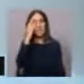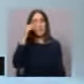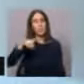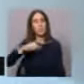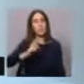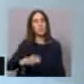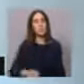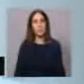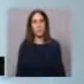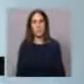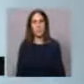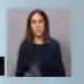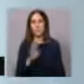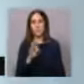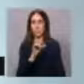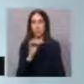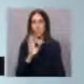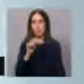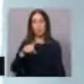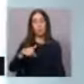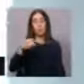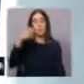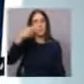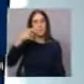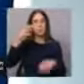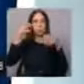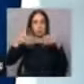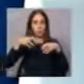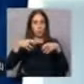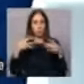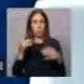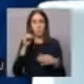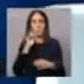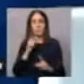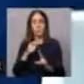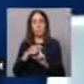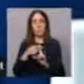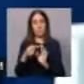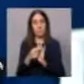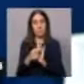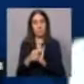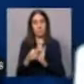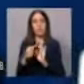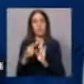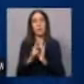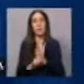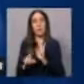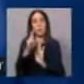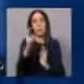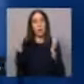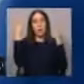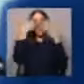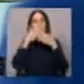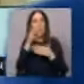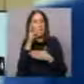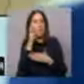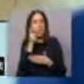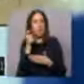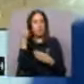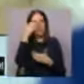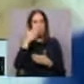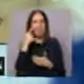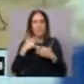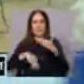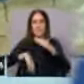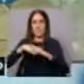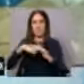Hoje ainda um dia com precipitação, um dia de chuva. A temperatura mínima subiu durante a noite, tivemos uma noite mais quente. Prevê-se também uma pequena subida da temperatura máxima,